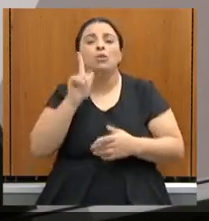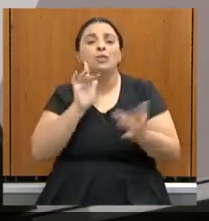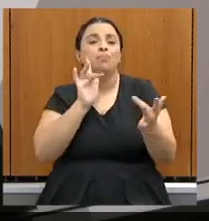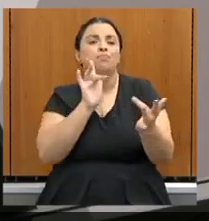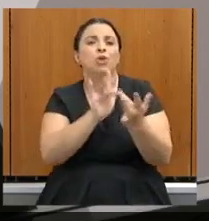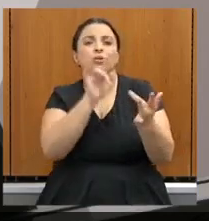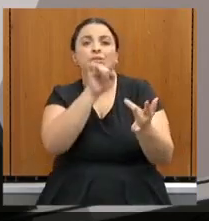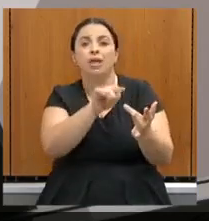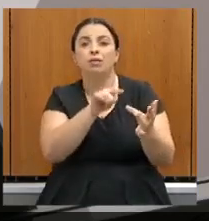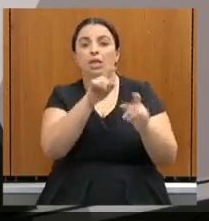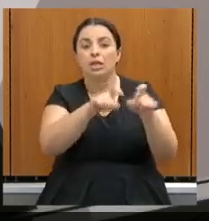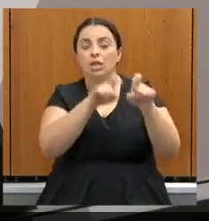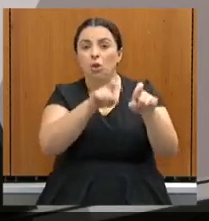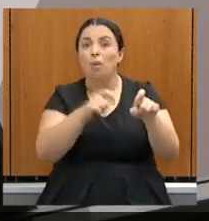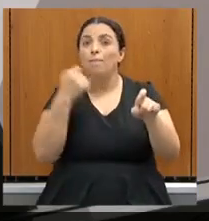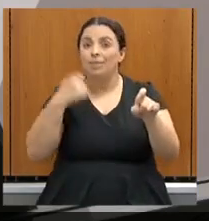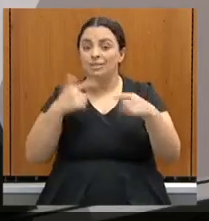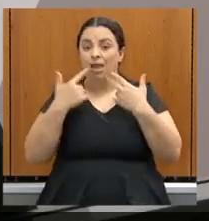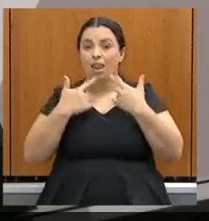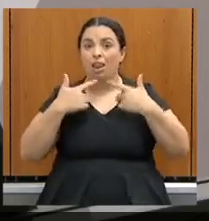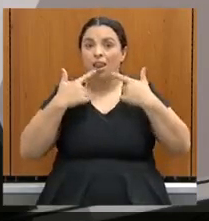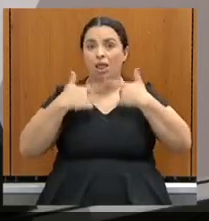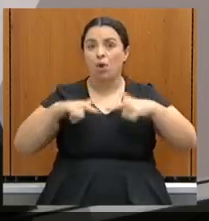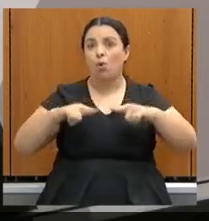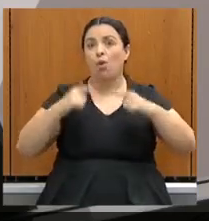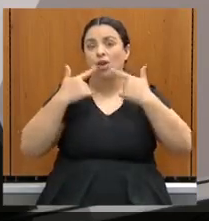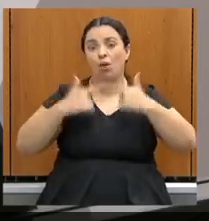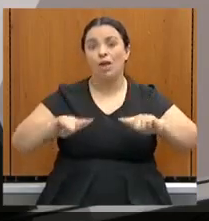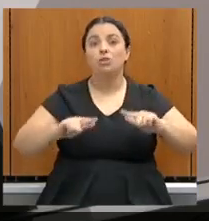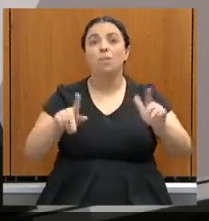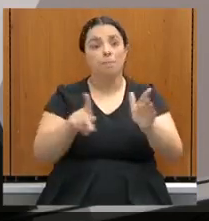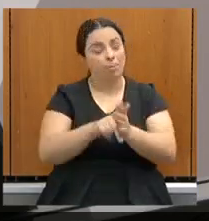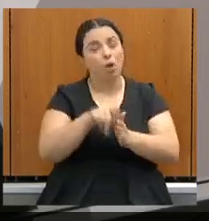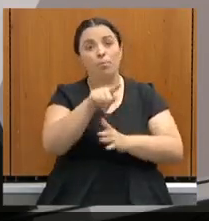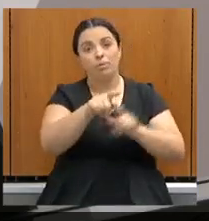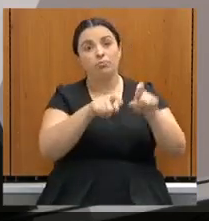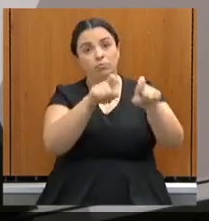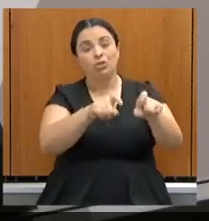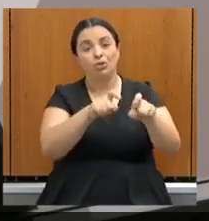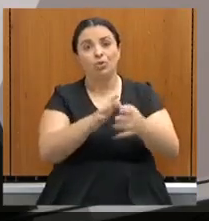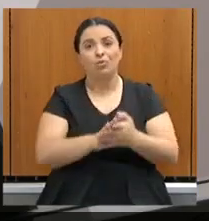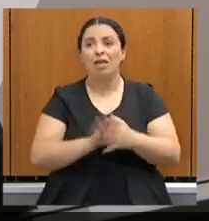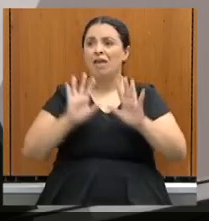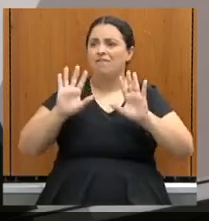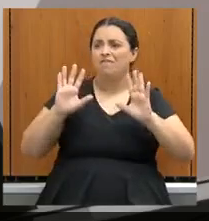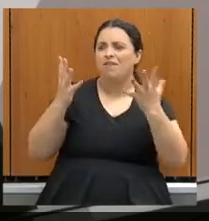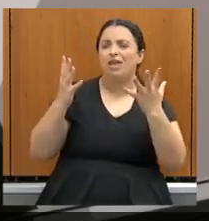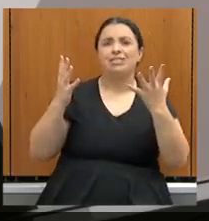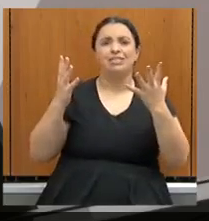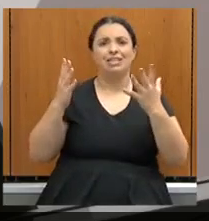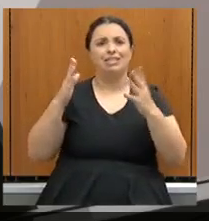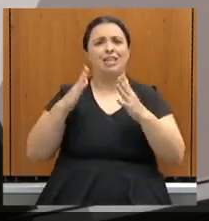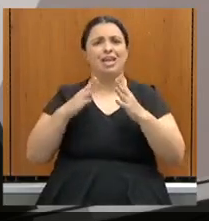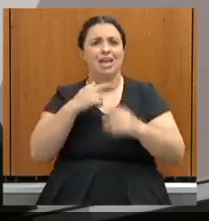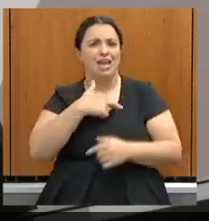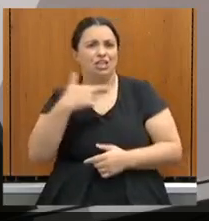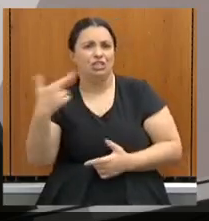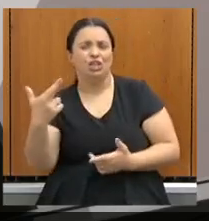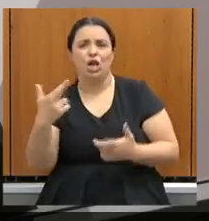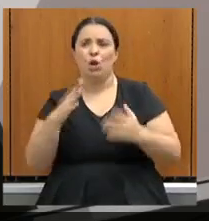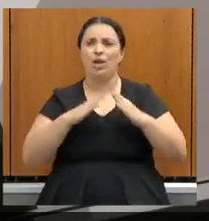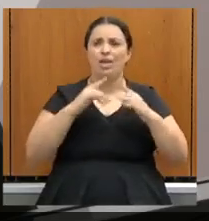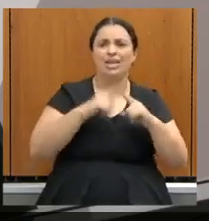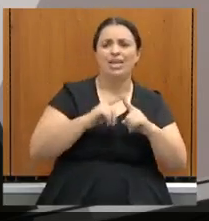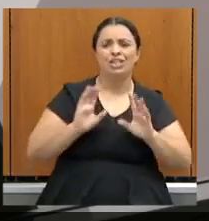as festas populares, sejam elas das igrejas, sejam elas públicas, seja o congado, seja a festa de aniversário da